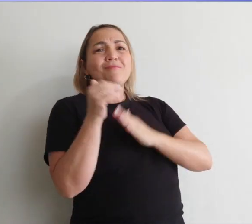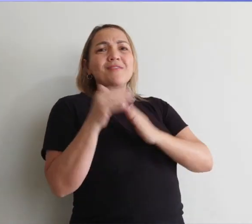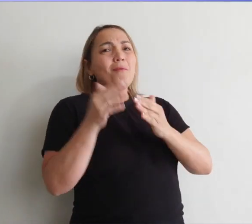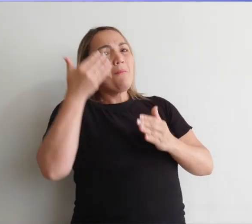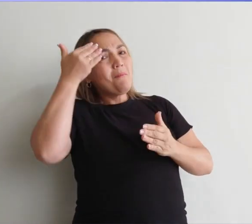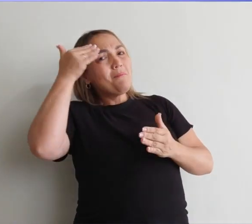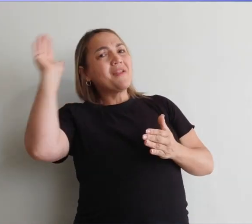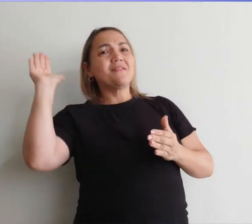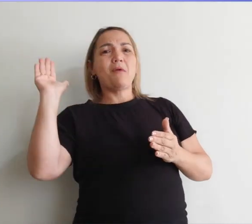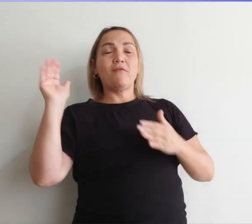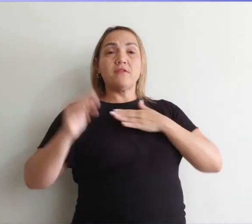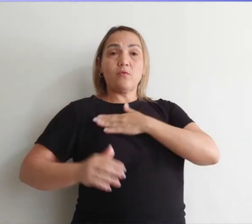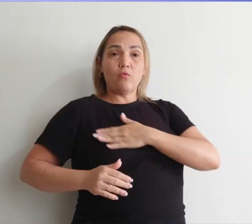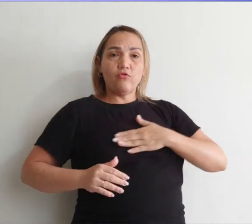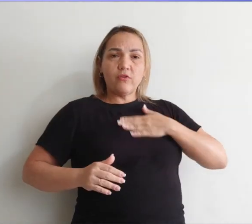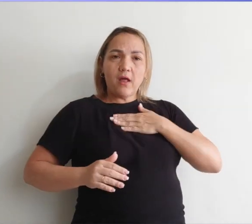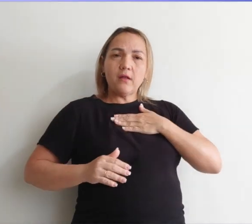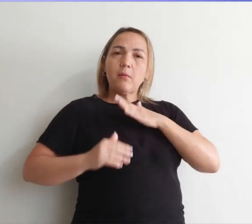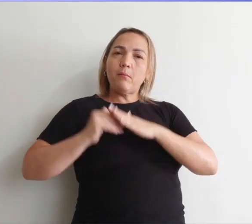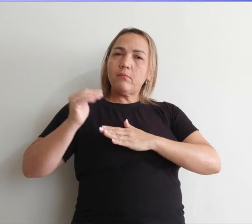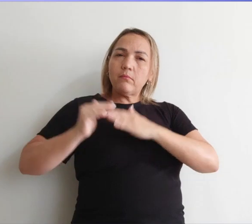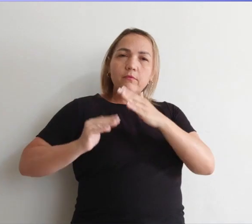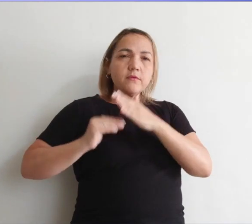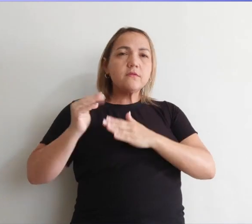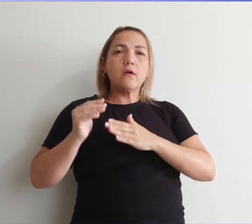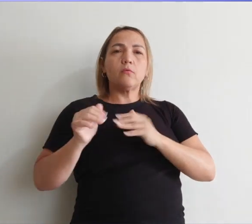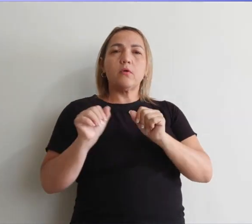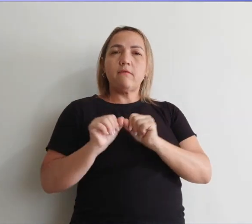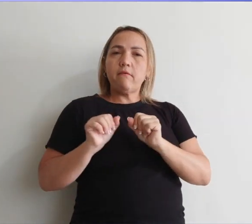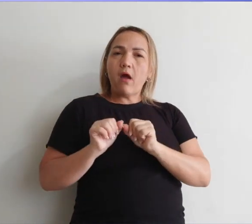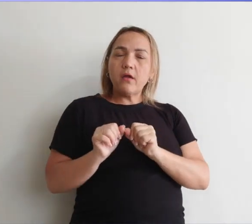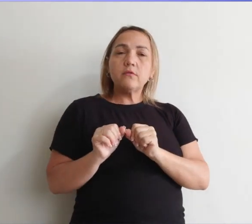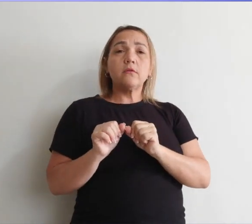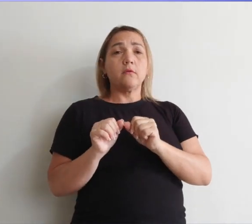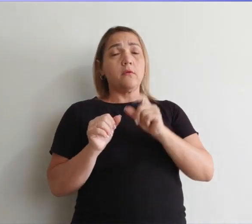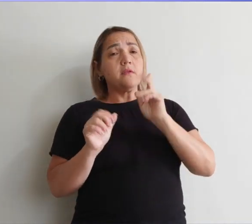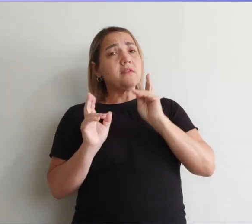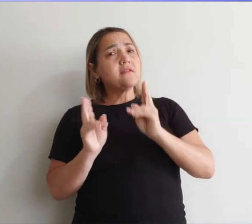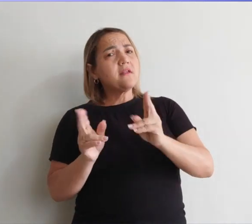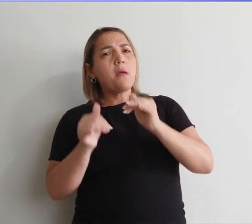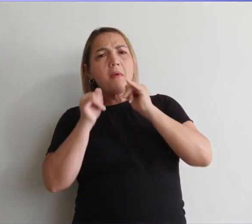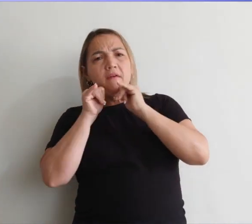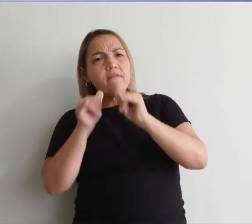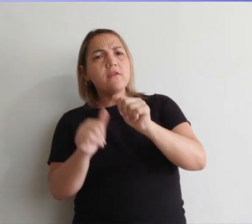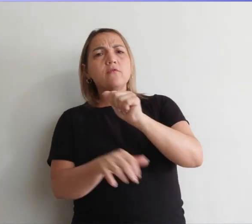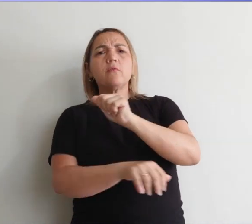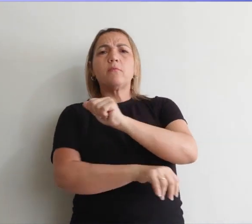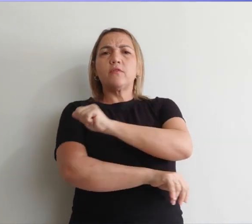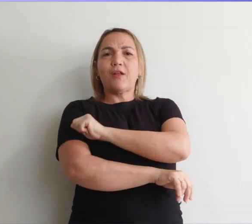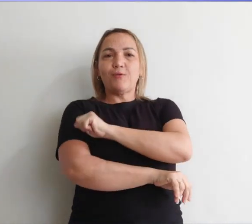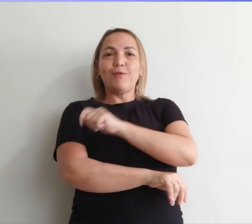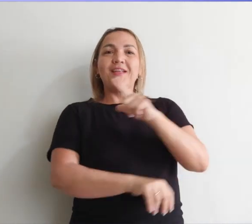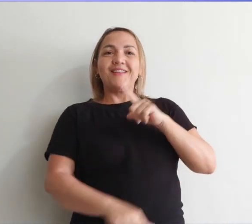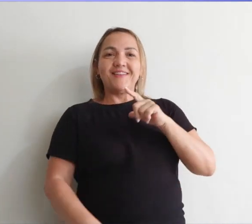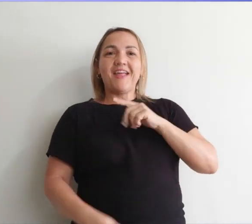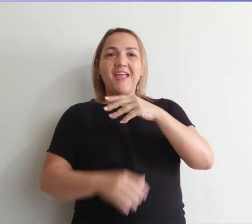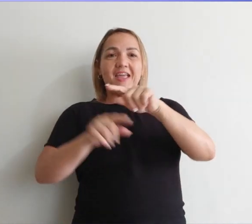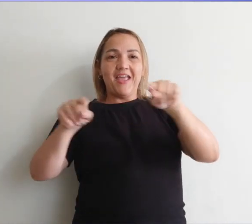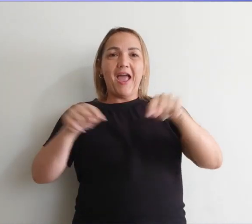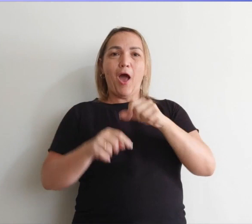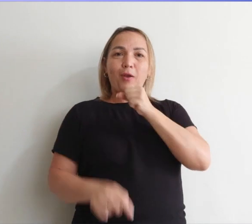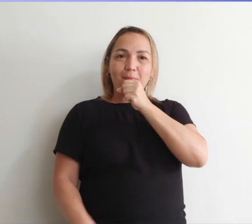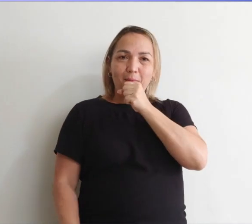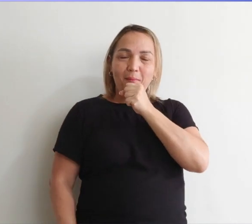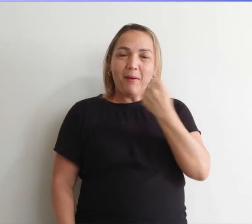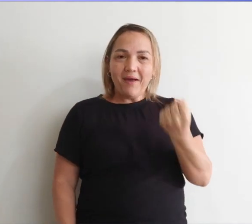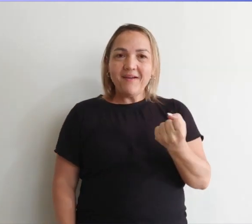isso é fundamental, você gostar do que faz. Isso é uma coisa que eu falo muito para os alunos. Já que a gente tem um microfone na mão, e em sala de aula a gente